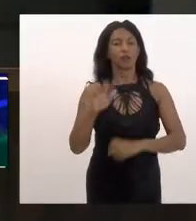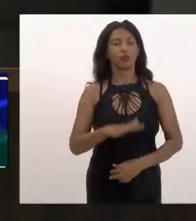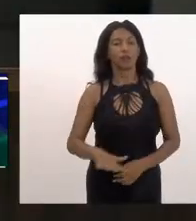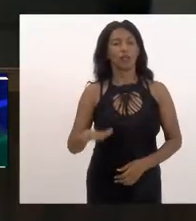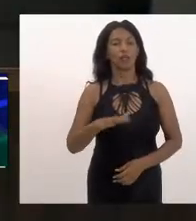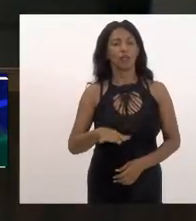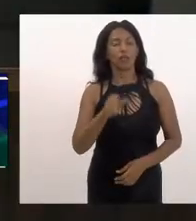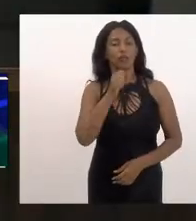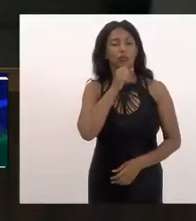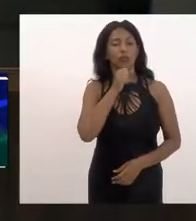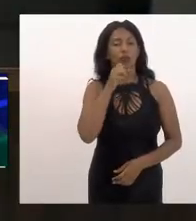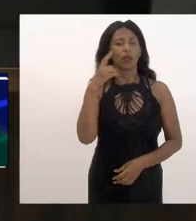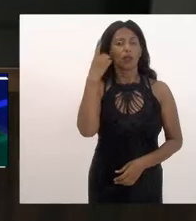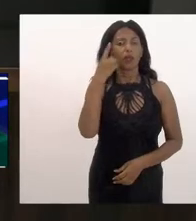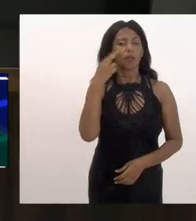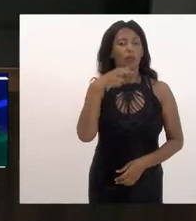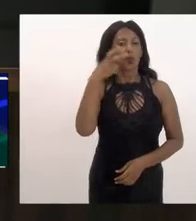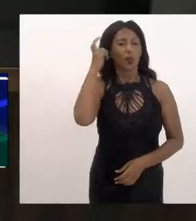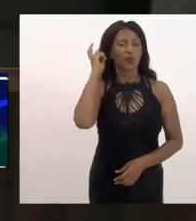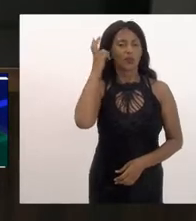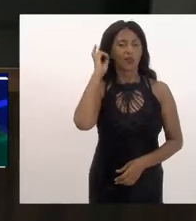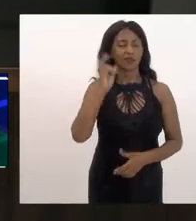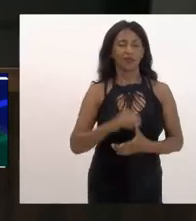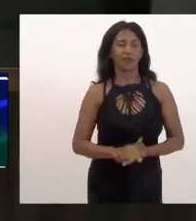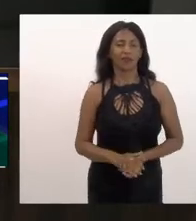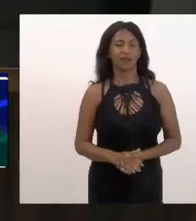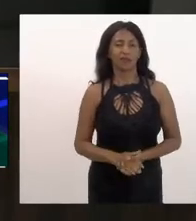do Idoso, deputada Rosane Félix.